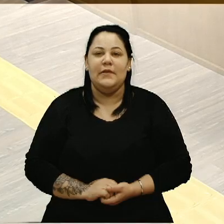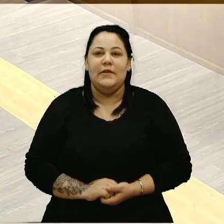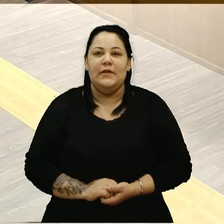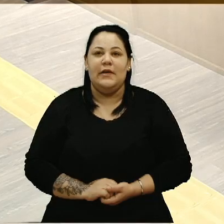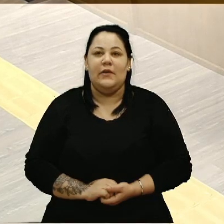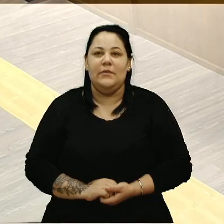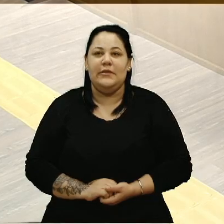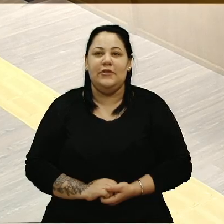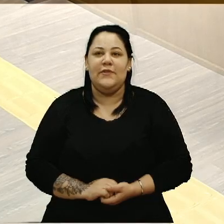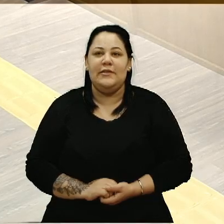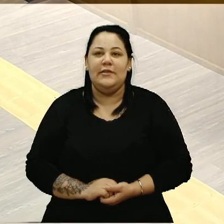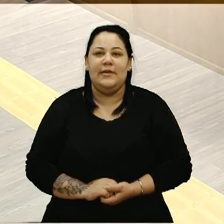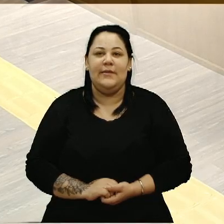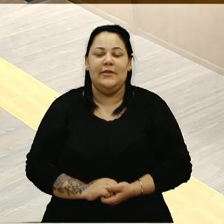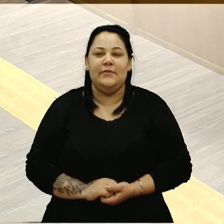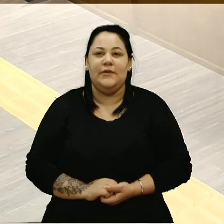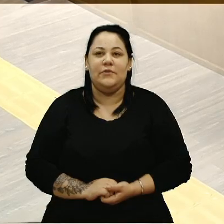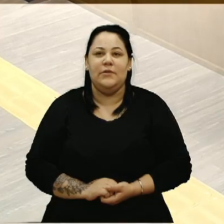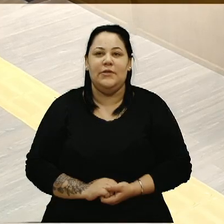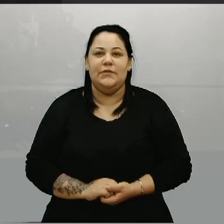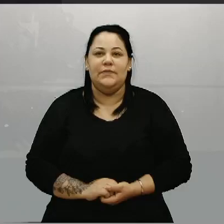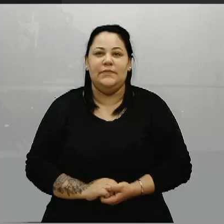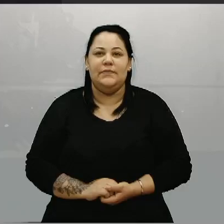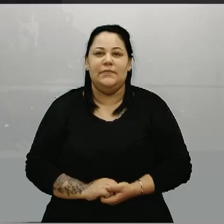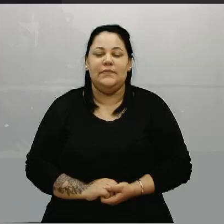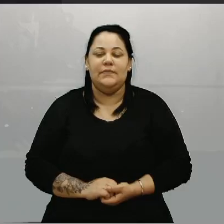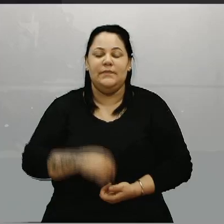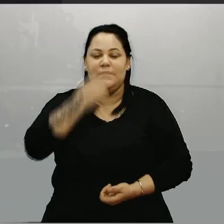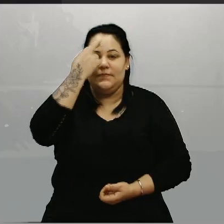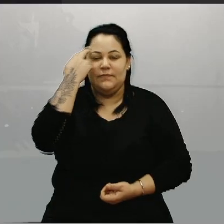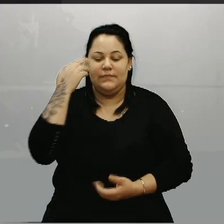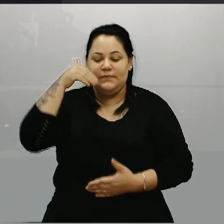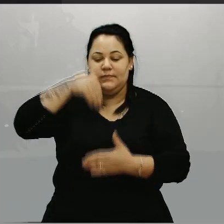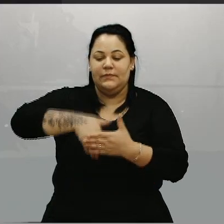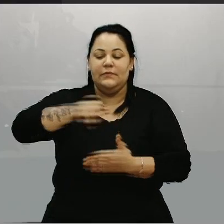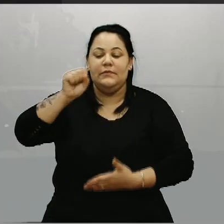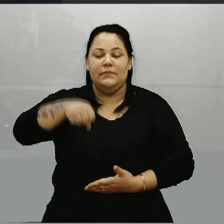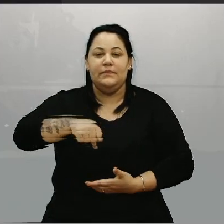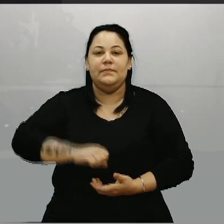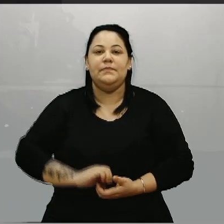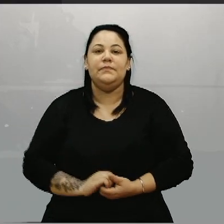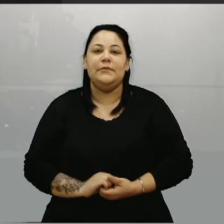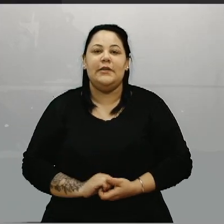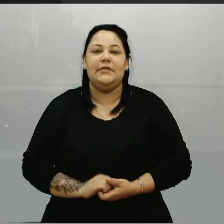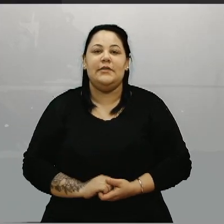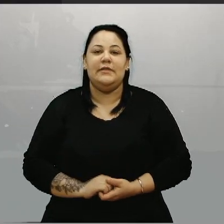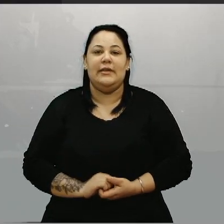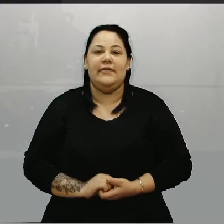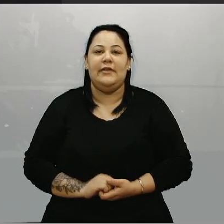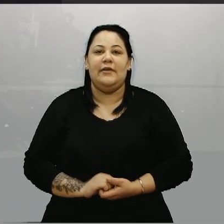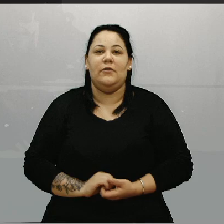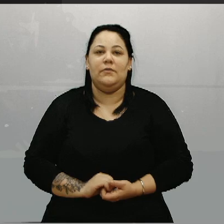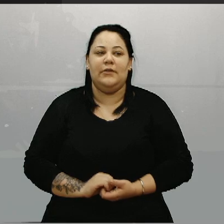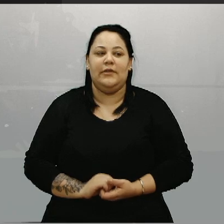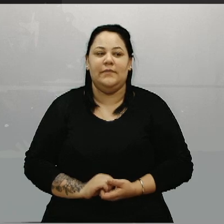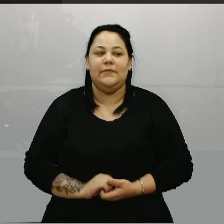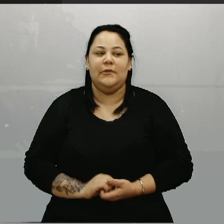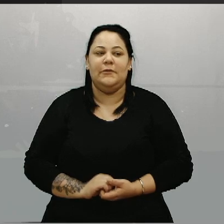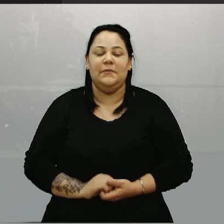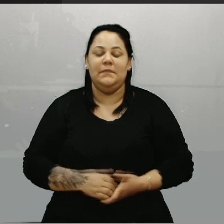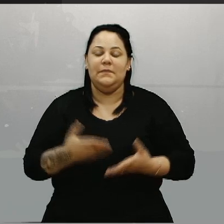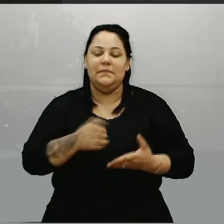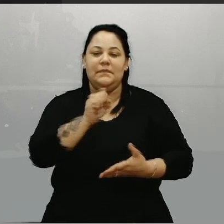Voto sim, presidente. Vereador Rafael Bueno também vota sim. Agora, então, encerrado o registro dos votos, encerrada a